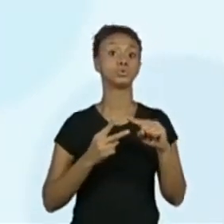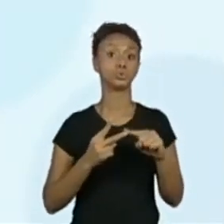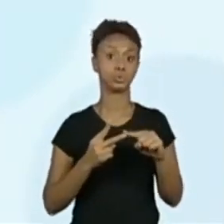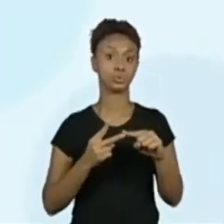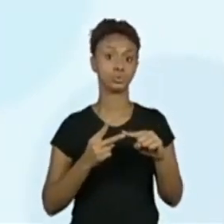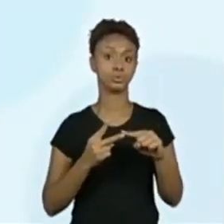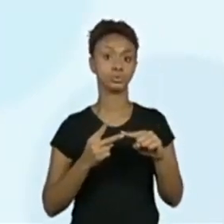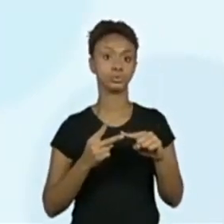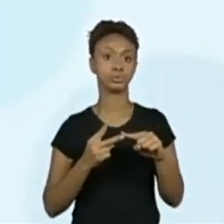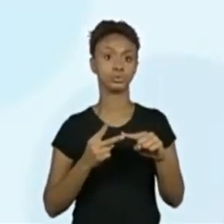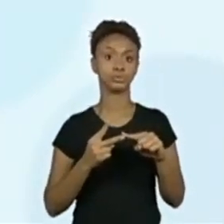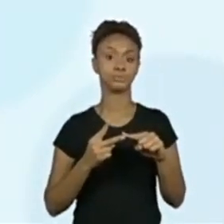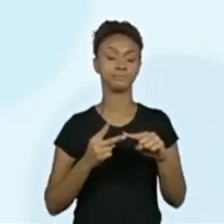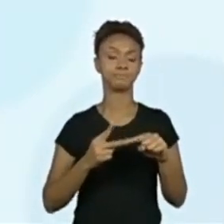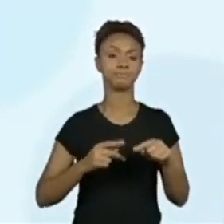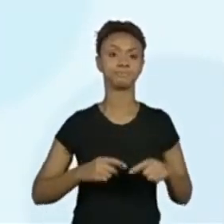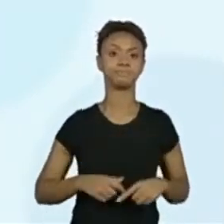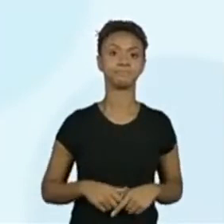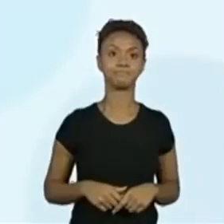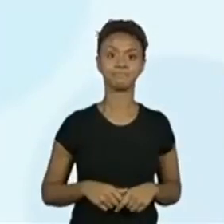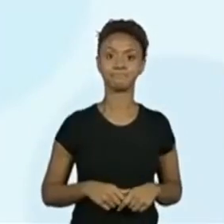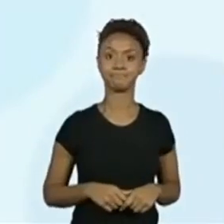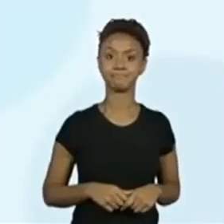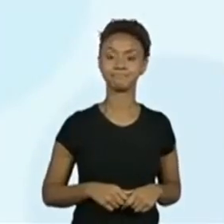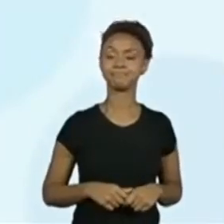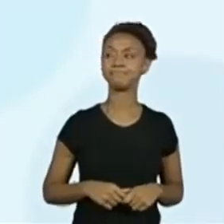Seguida. Pelas